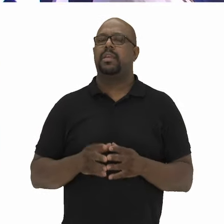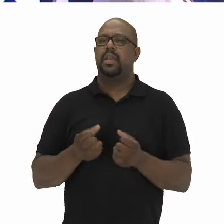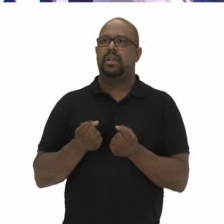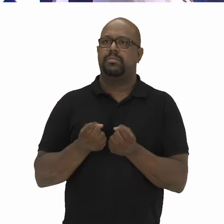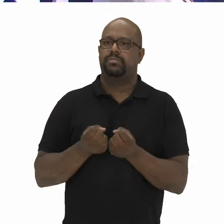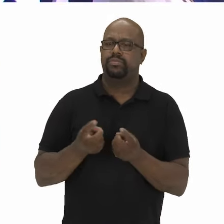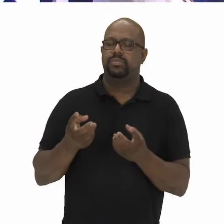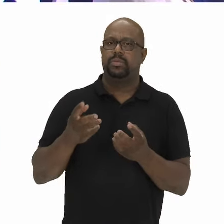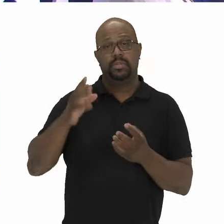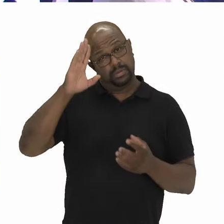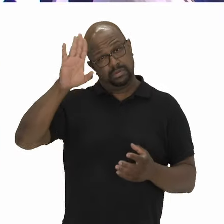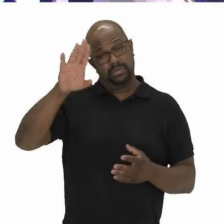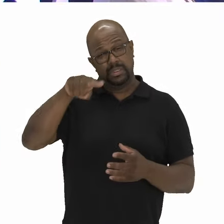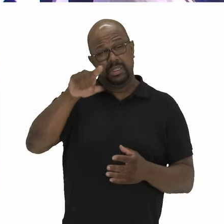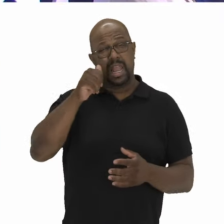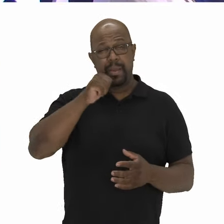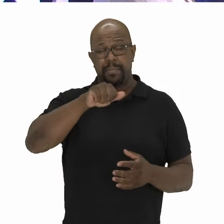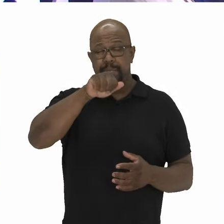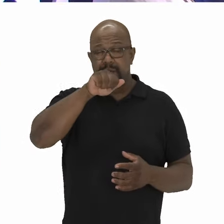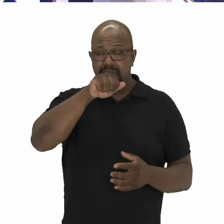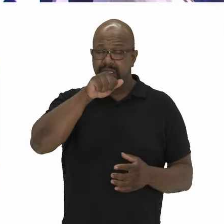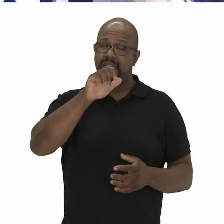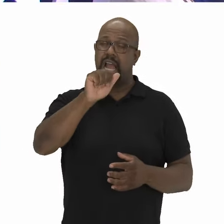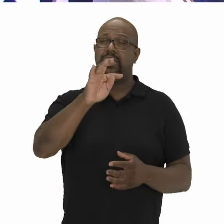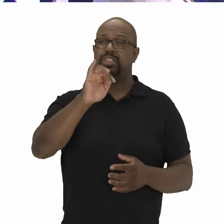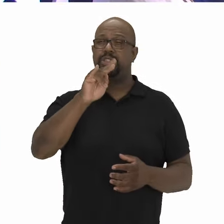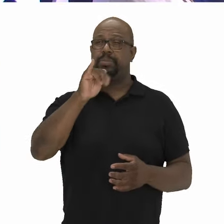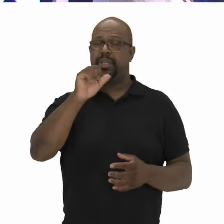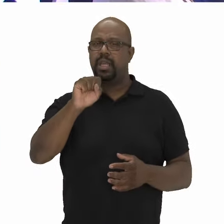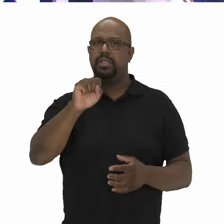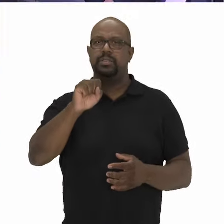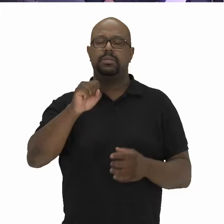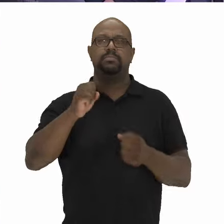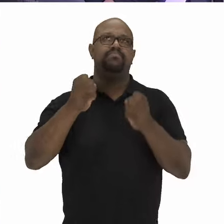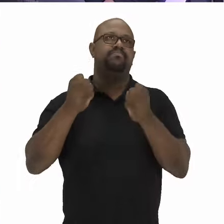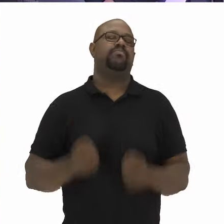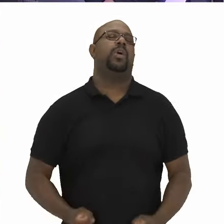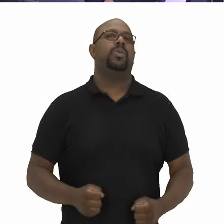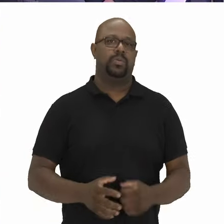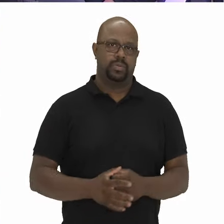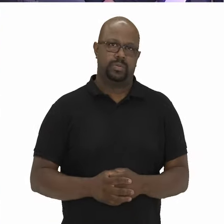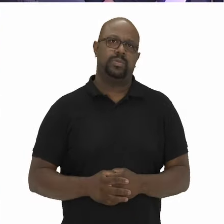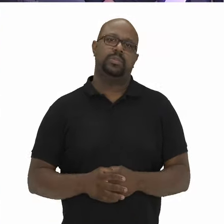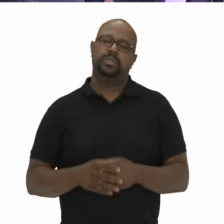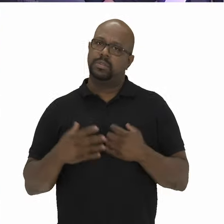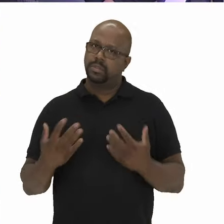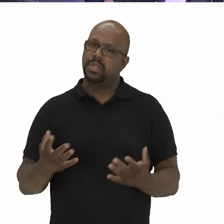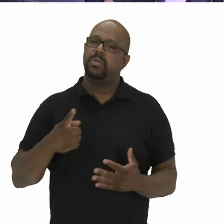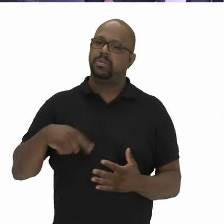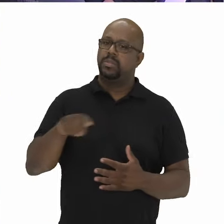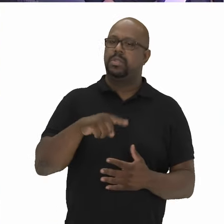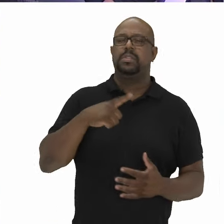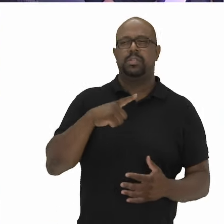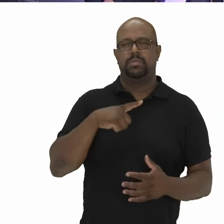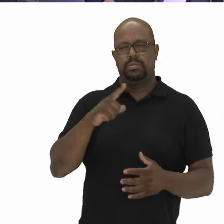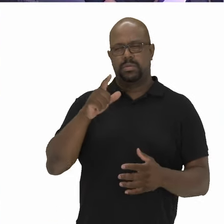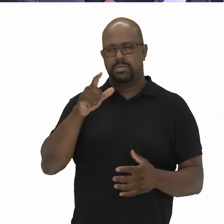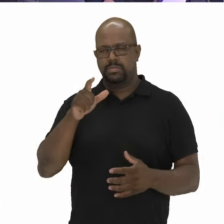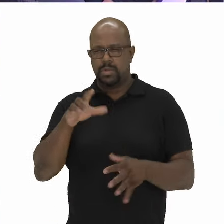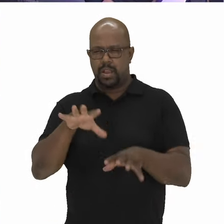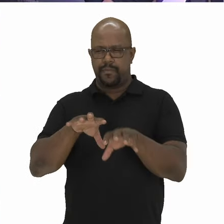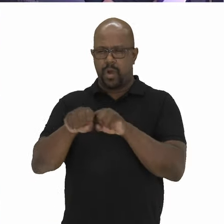a carga é sobretudo nas Mães atípicas é muito grande né então nós temos